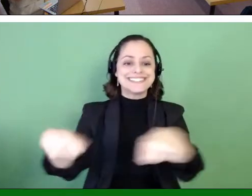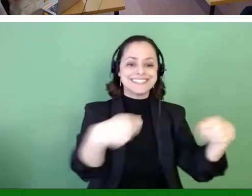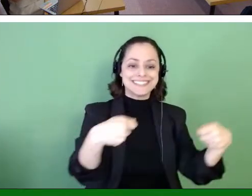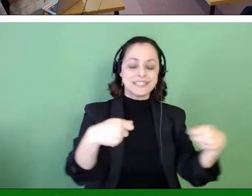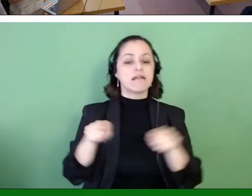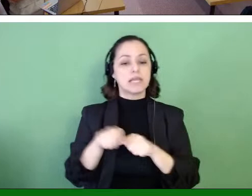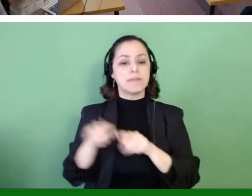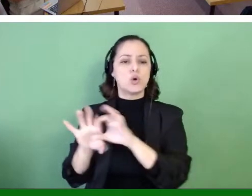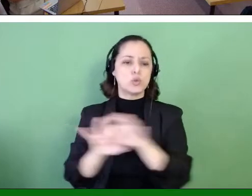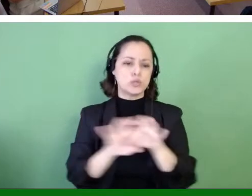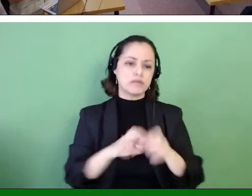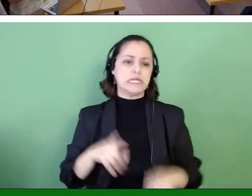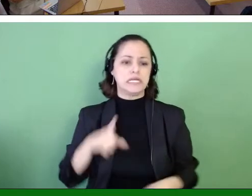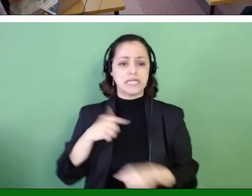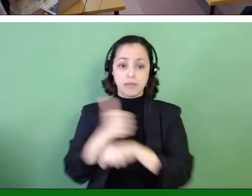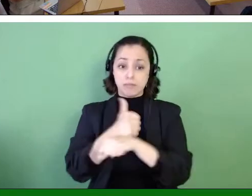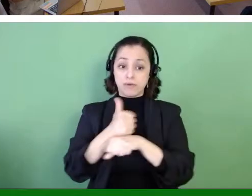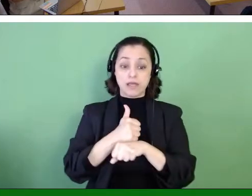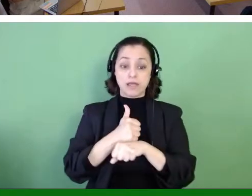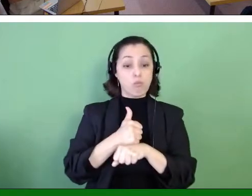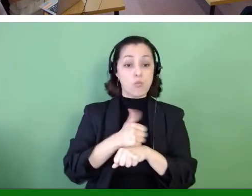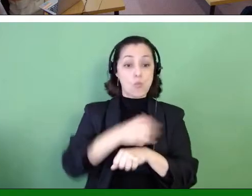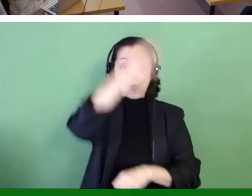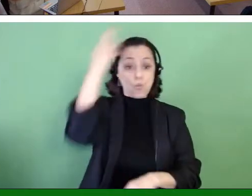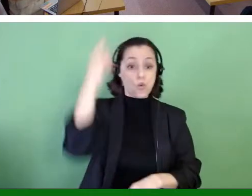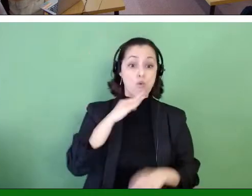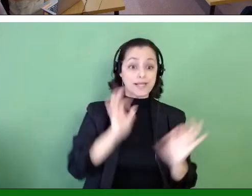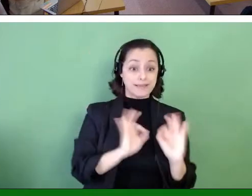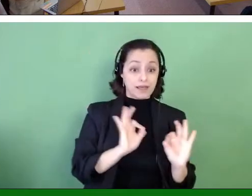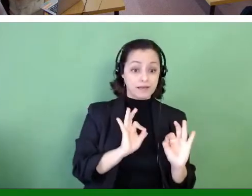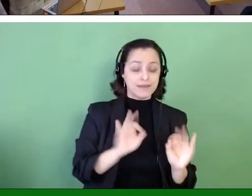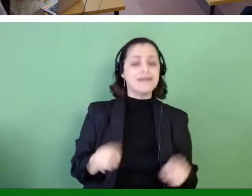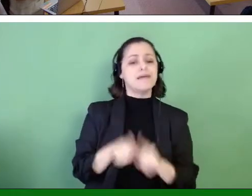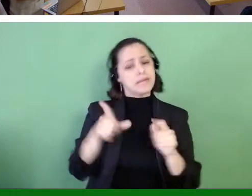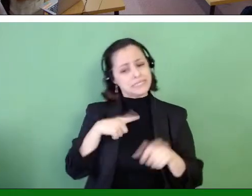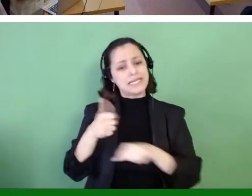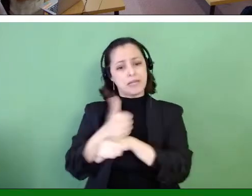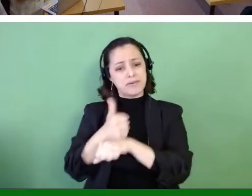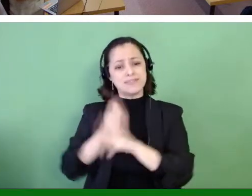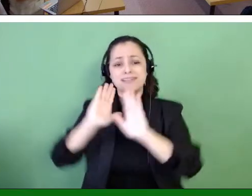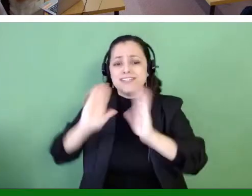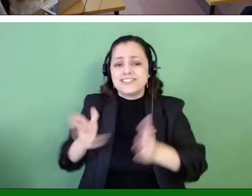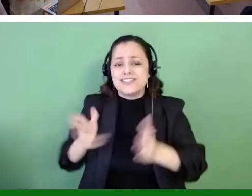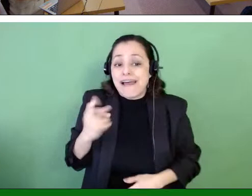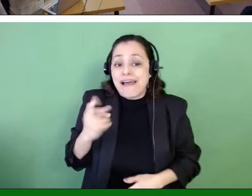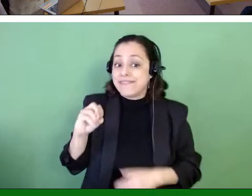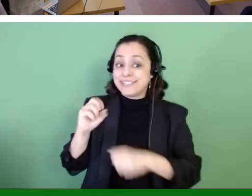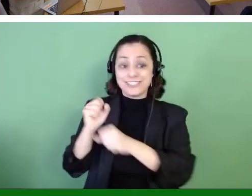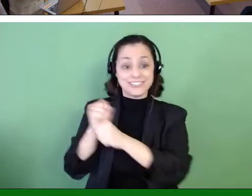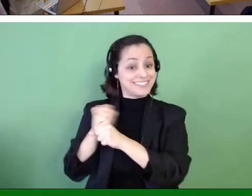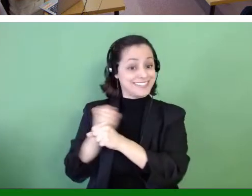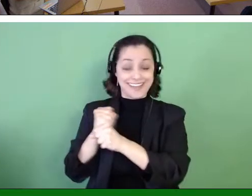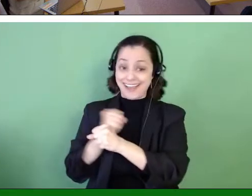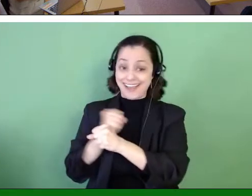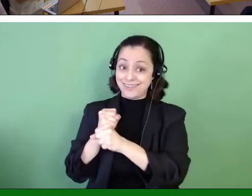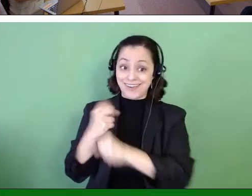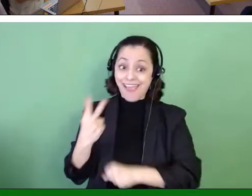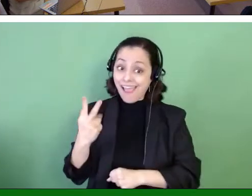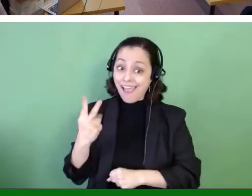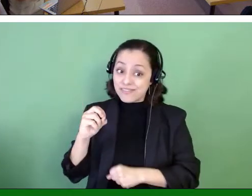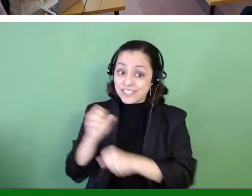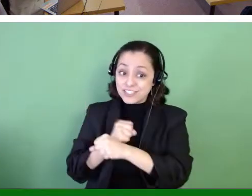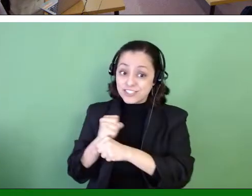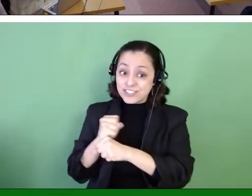nisso. Eu tenho profissionais que não conhecem nada, mas eu tenho profissionais que já atuam no mercado de trabalho há 20 anos. E essa pessoa não vai parar a vida